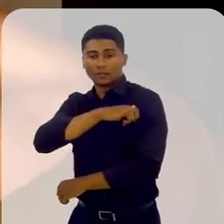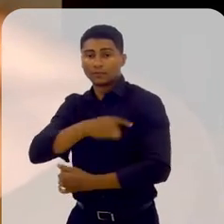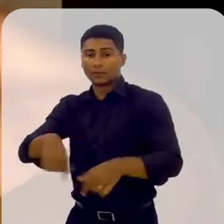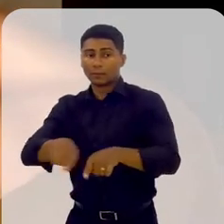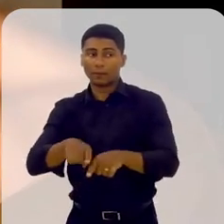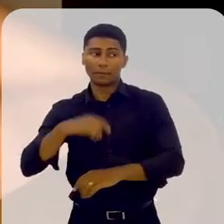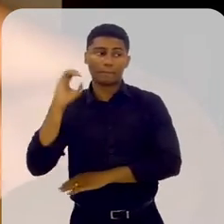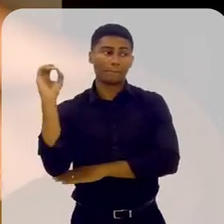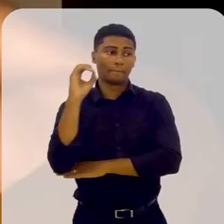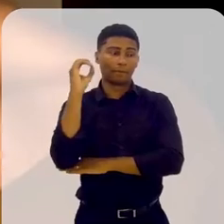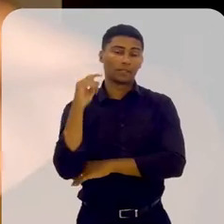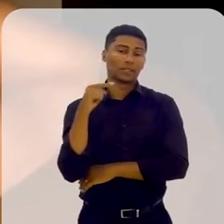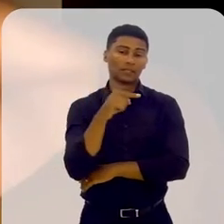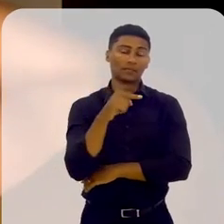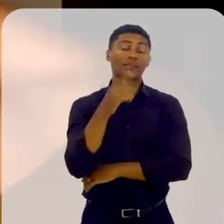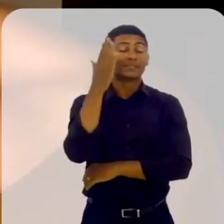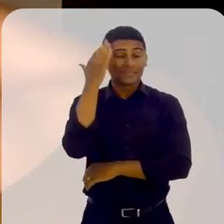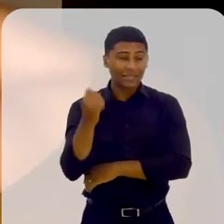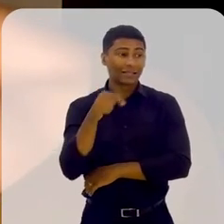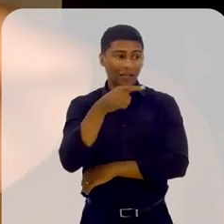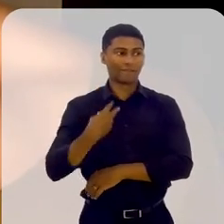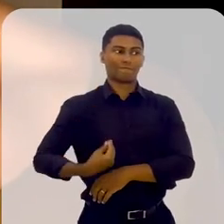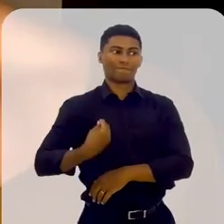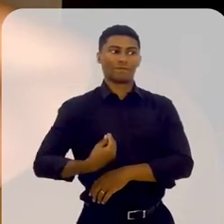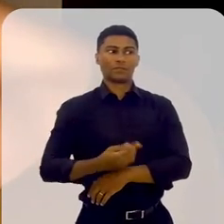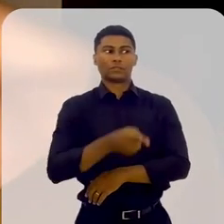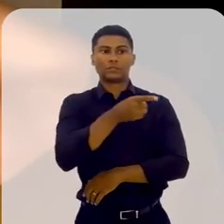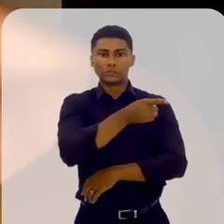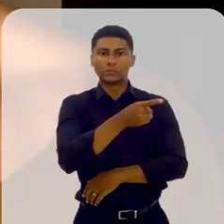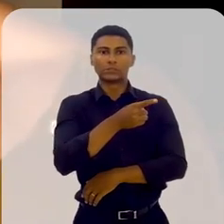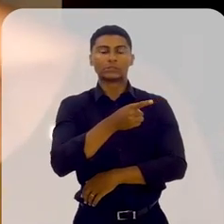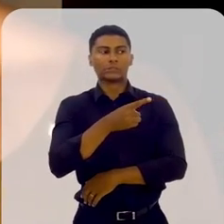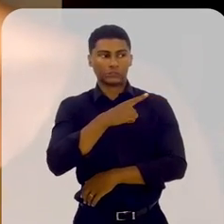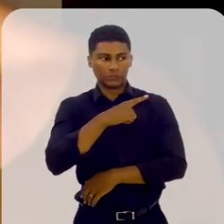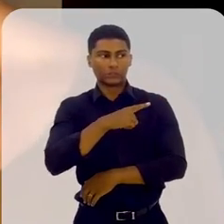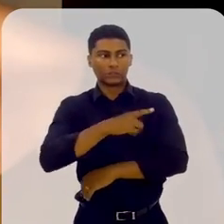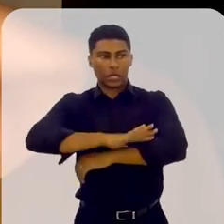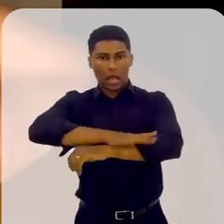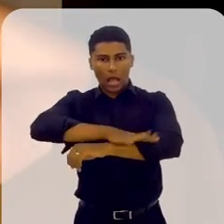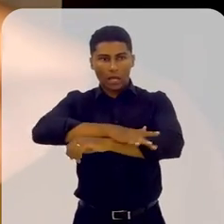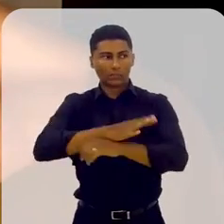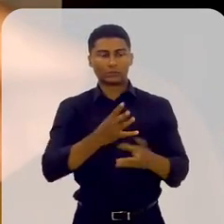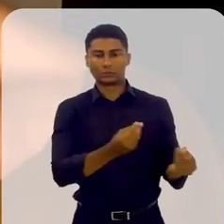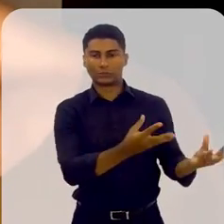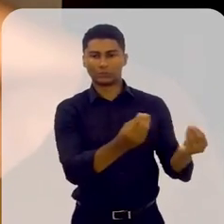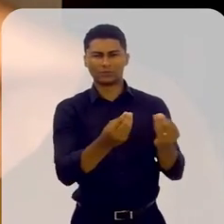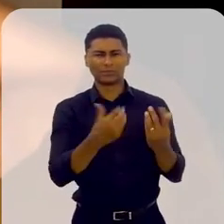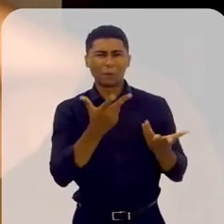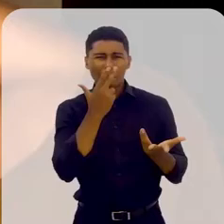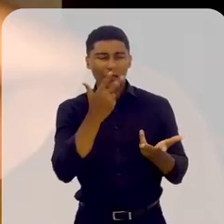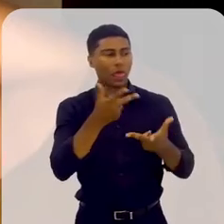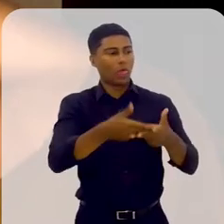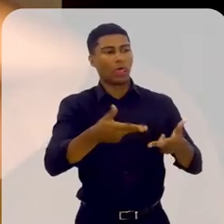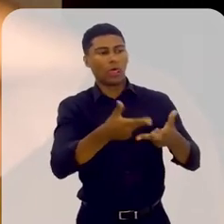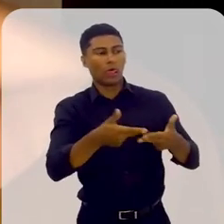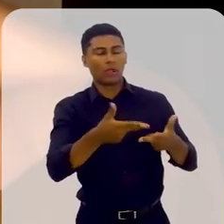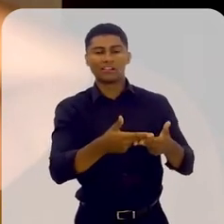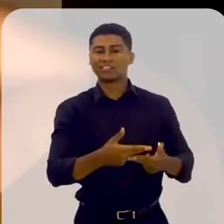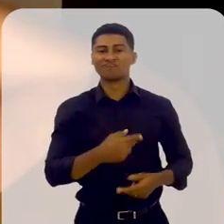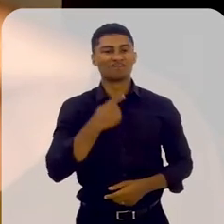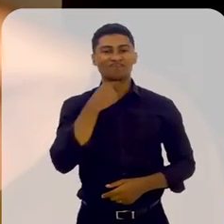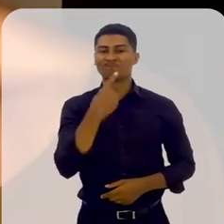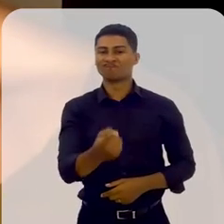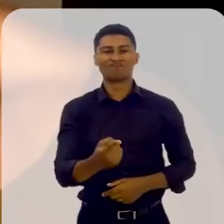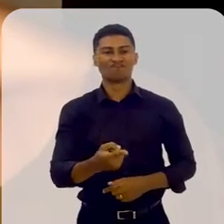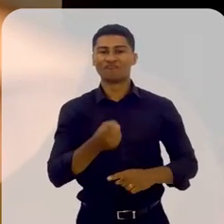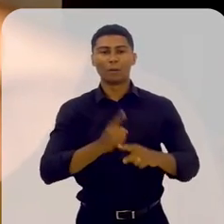de Janeiro e em Porto Alegre. Lá a gente sabe que ele existe. Então não tem por que fingir, não tem como você passar despercebido que você precisa cuidar